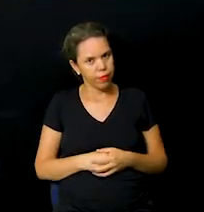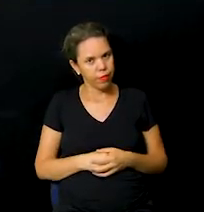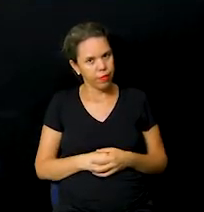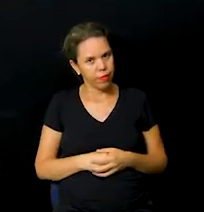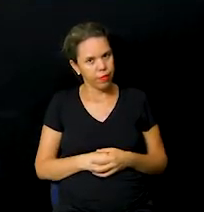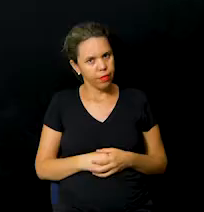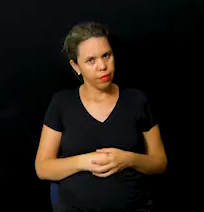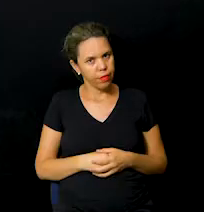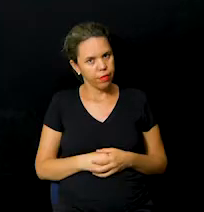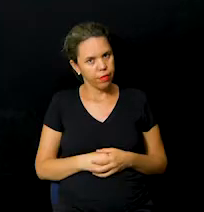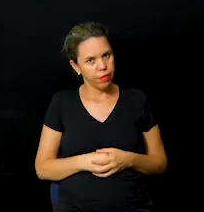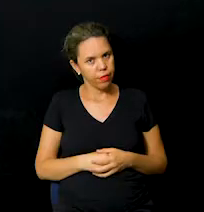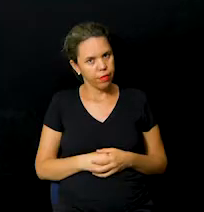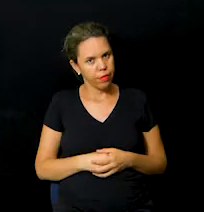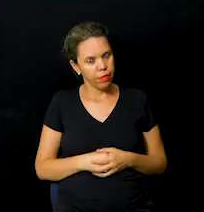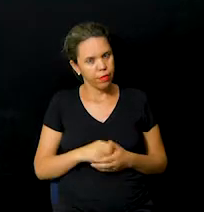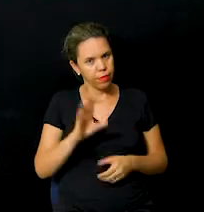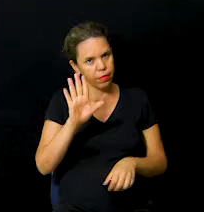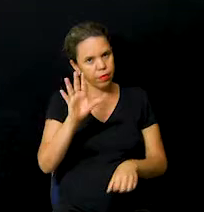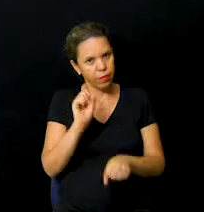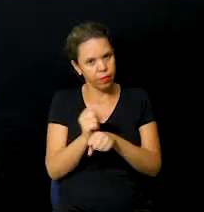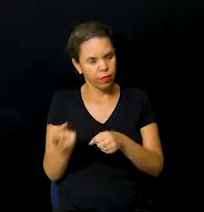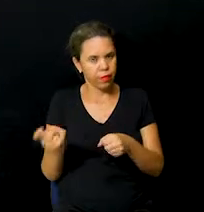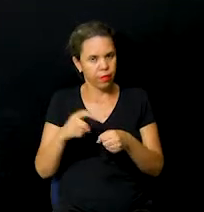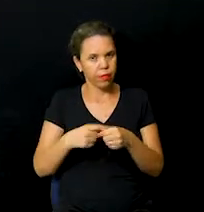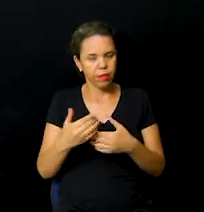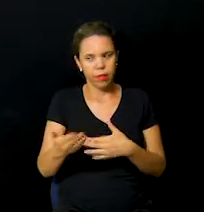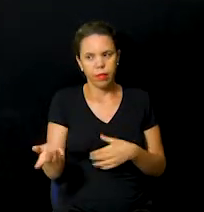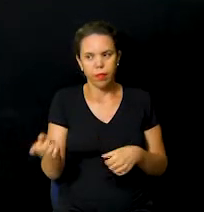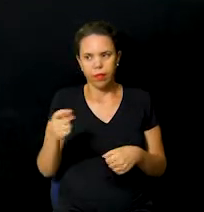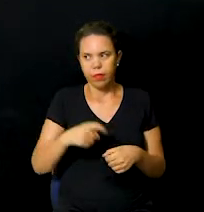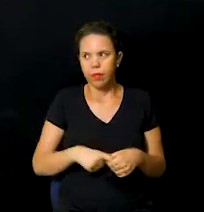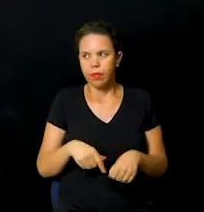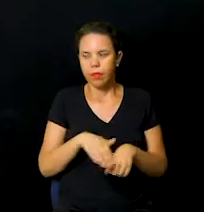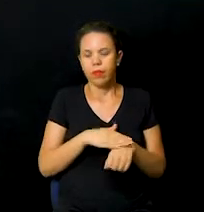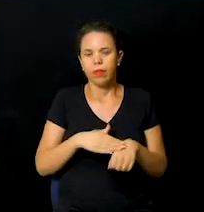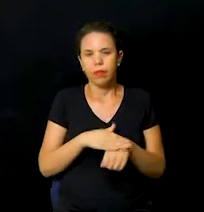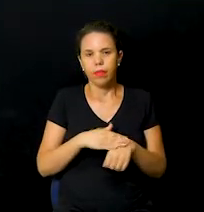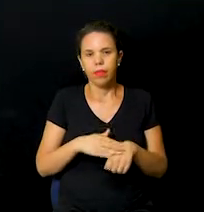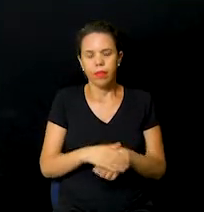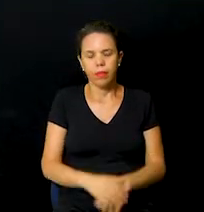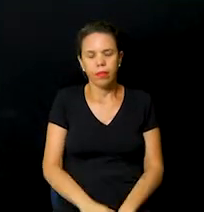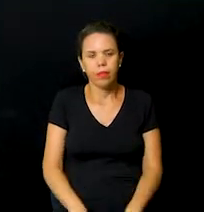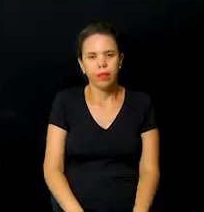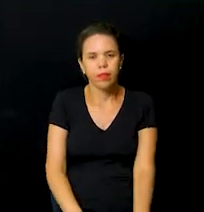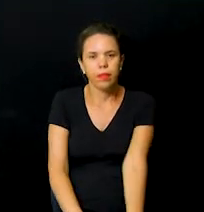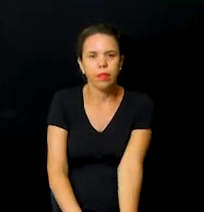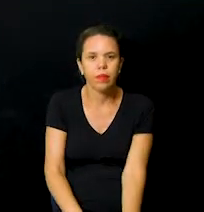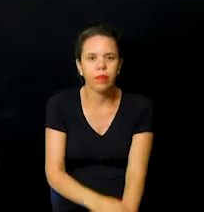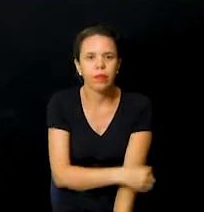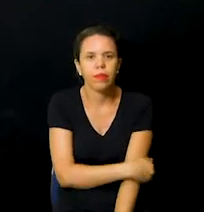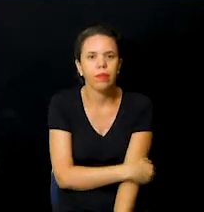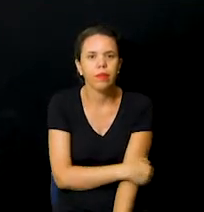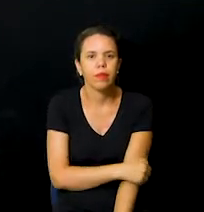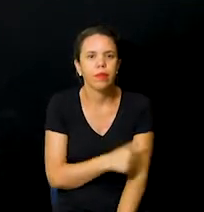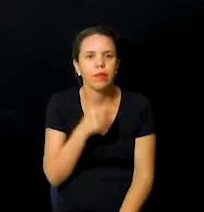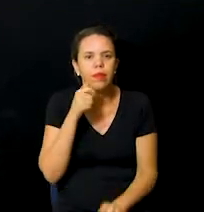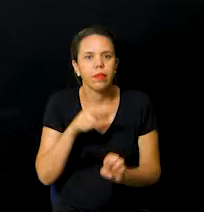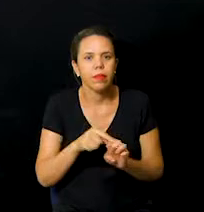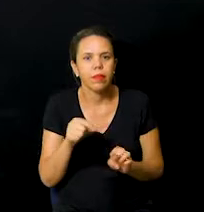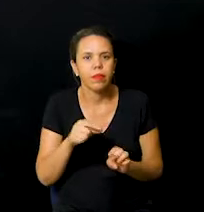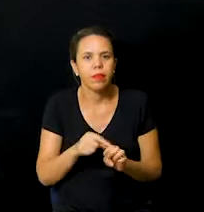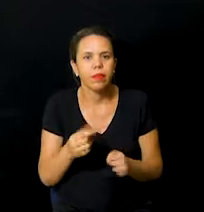mesmo. E não saia daí que na sequência nós vamos conversar com a empreendedora